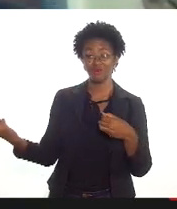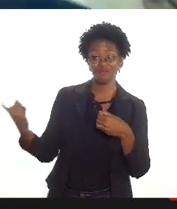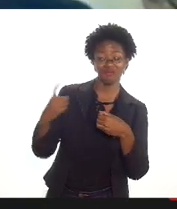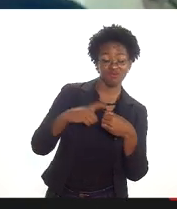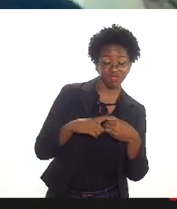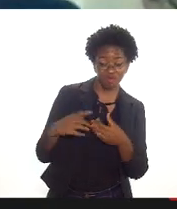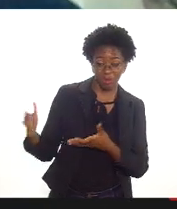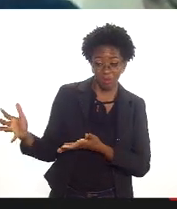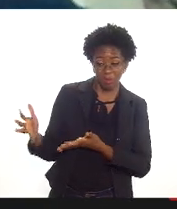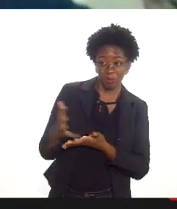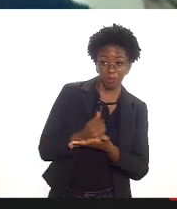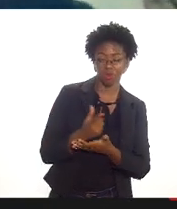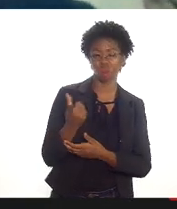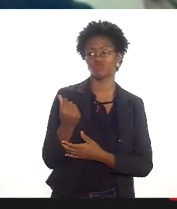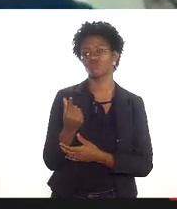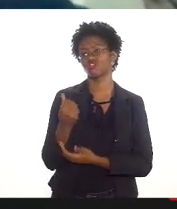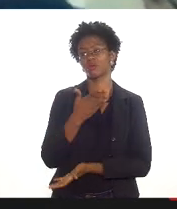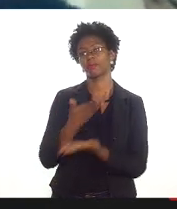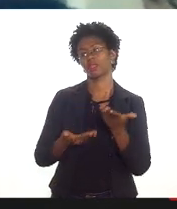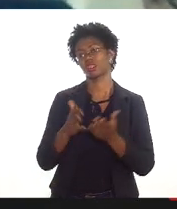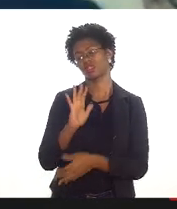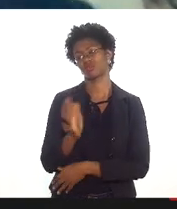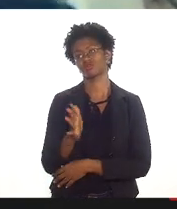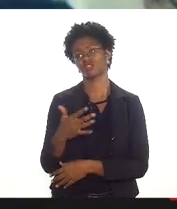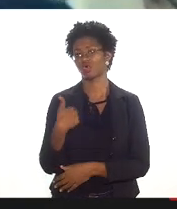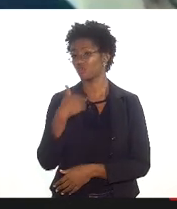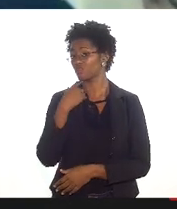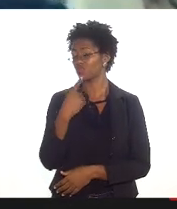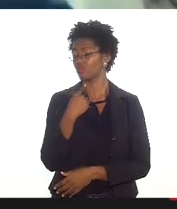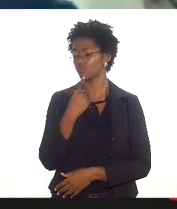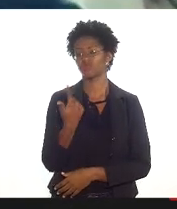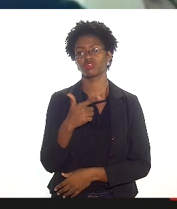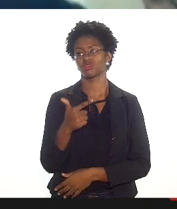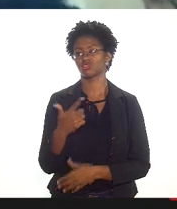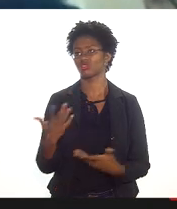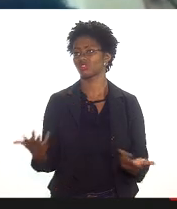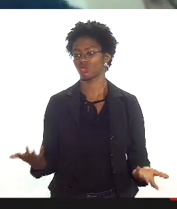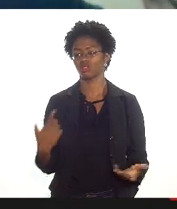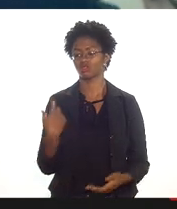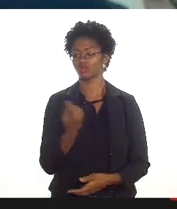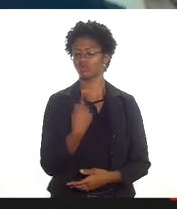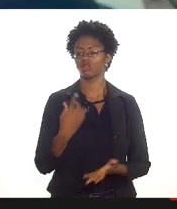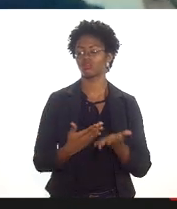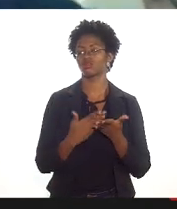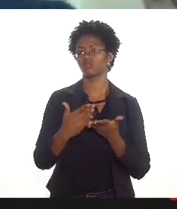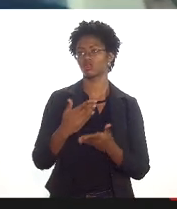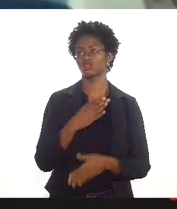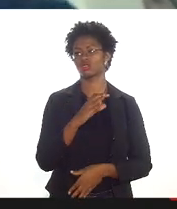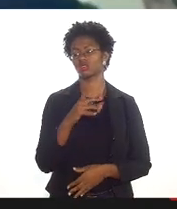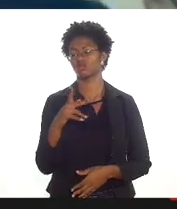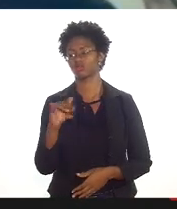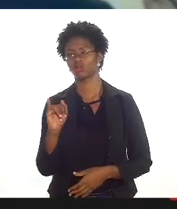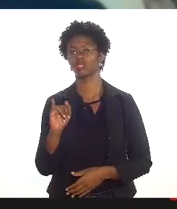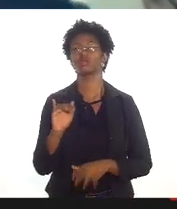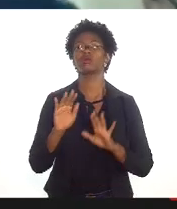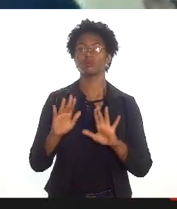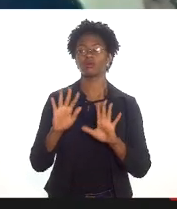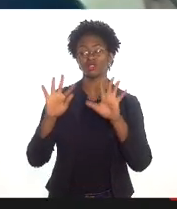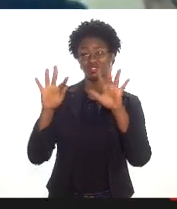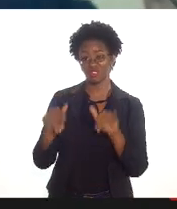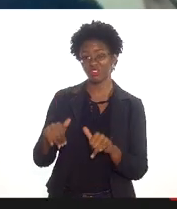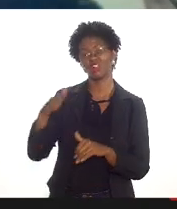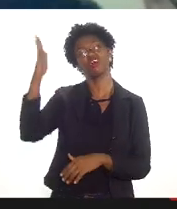recurso que já perdeu. Então, eu não tenho dúvida. Nós estamos no início da CPI e no findar, eu